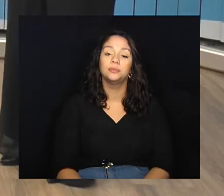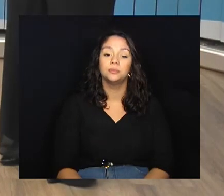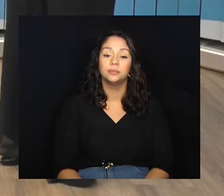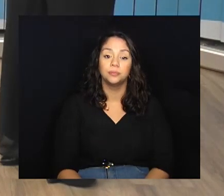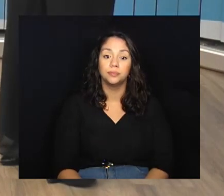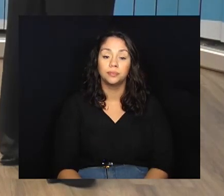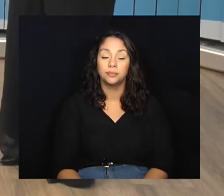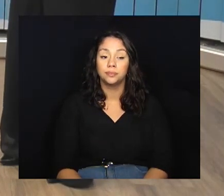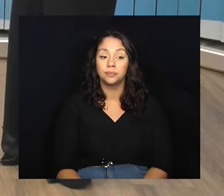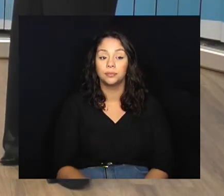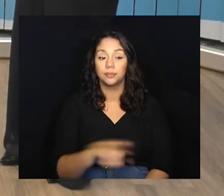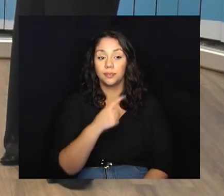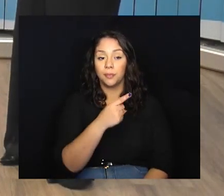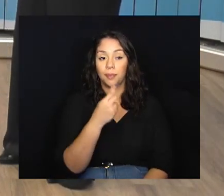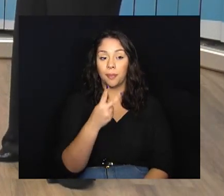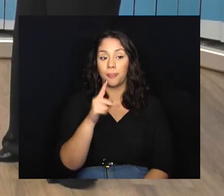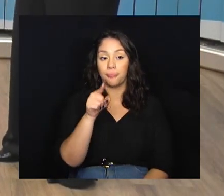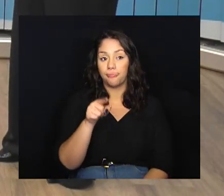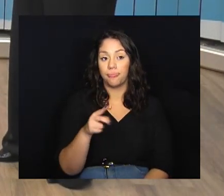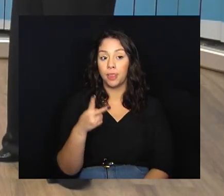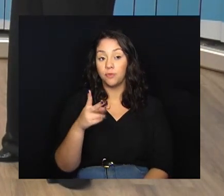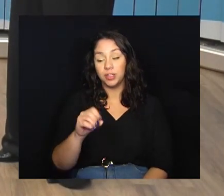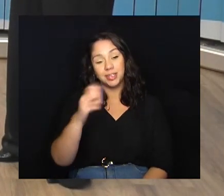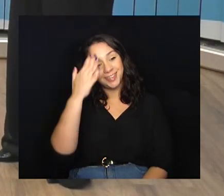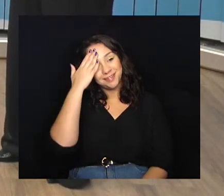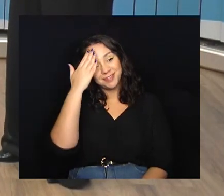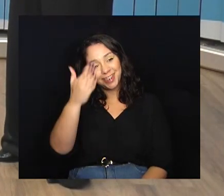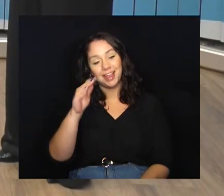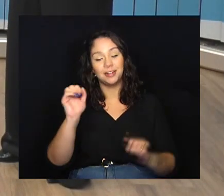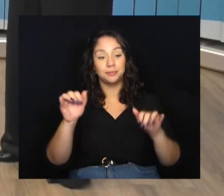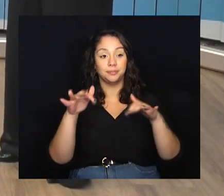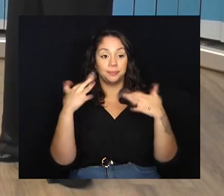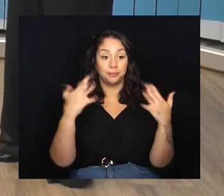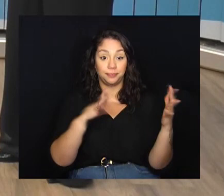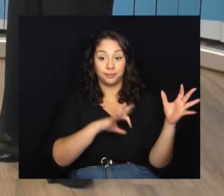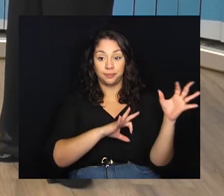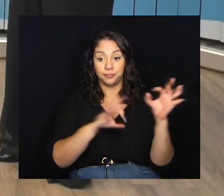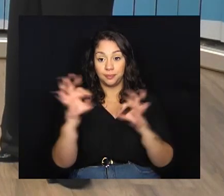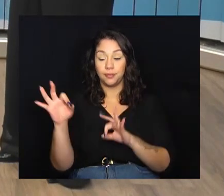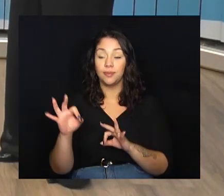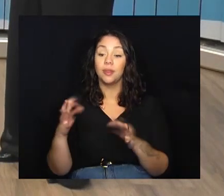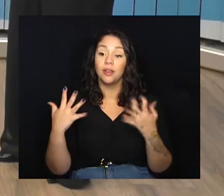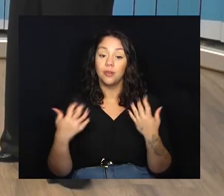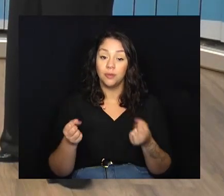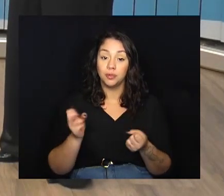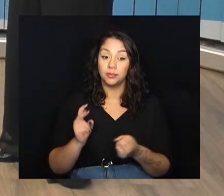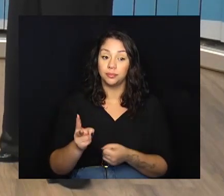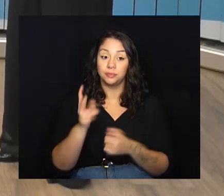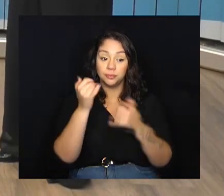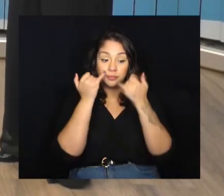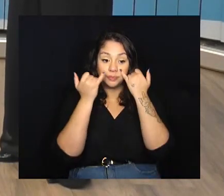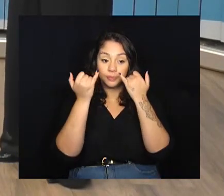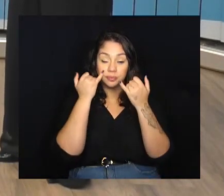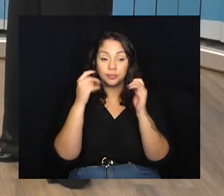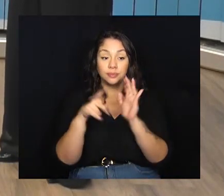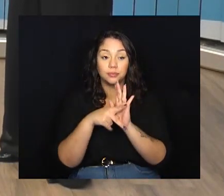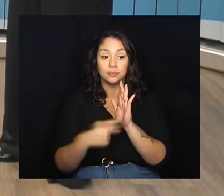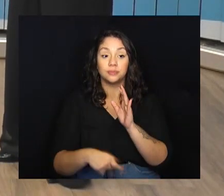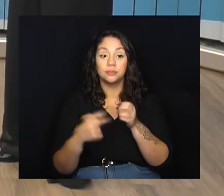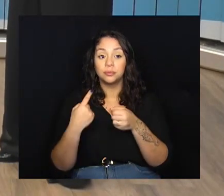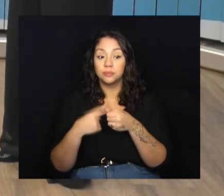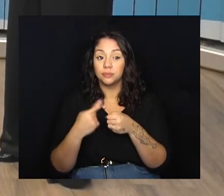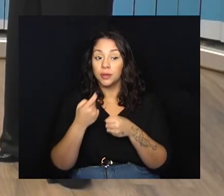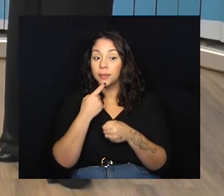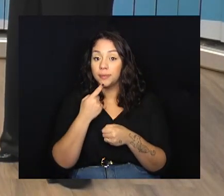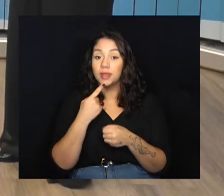meio-dia mais 20 minutos Muito obrigado pela sua companhia pela sua audiência a gente segue aqui com as notícias da Metrópole de Campinas agora